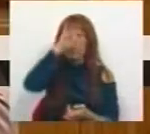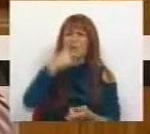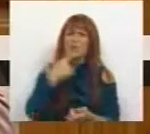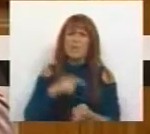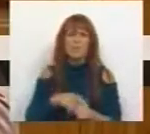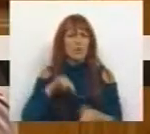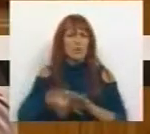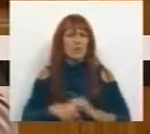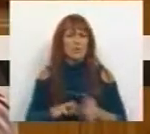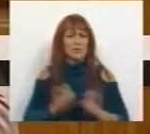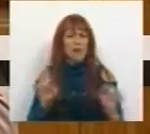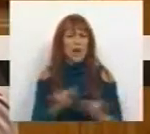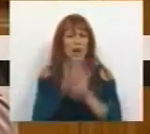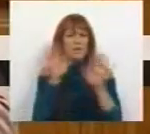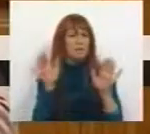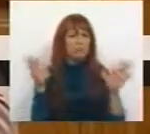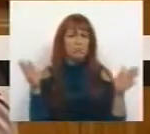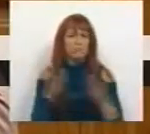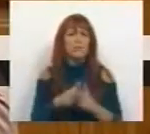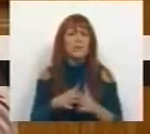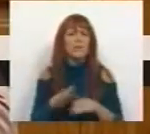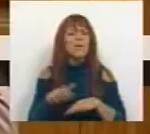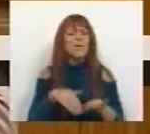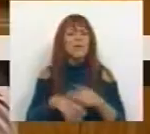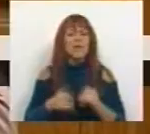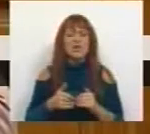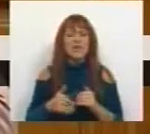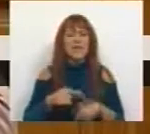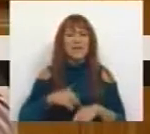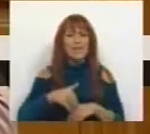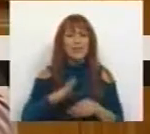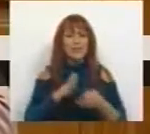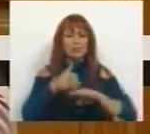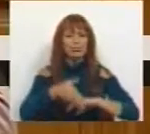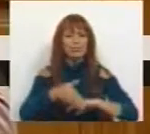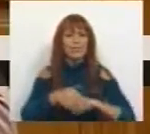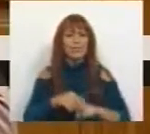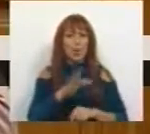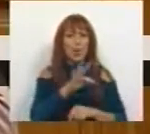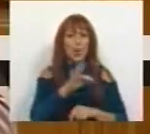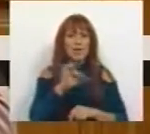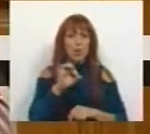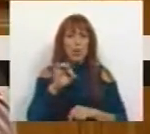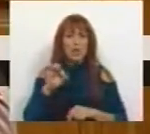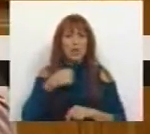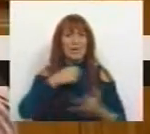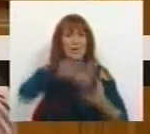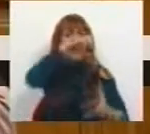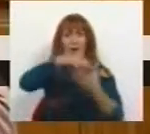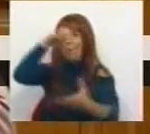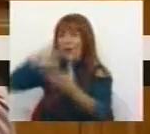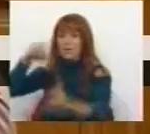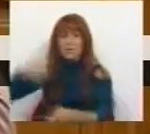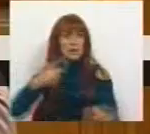com a mais profunda clareza, que será feita nos próximos tempos uma intervenção em 488 edifícios que